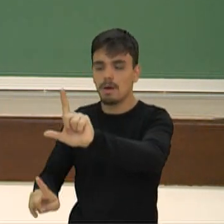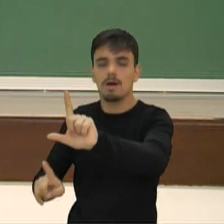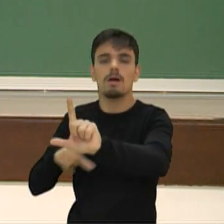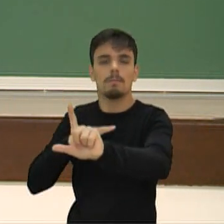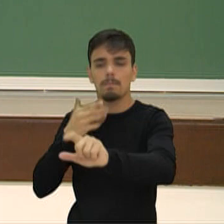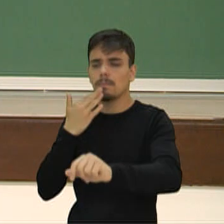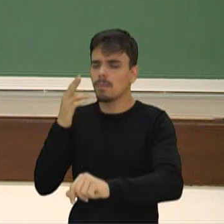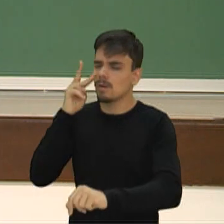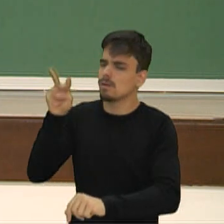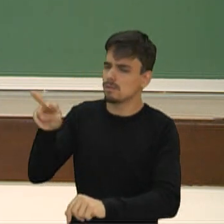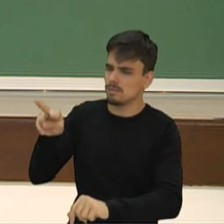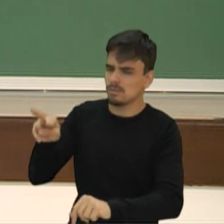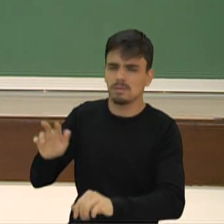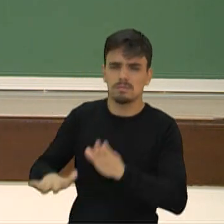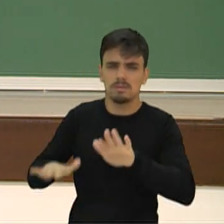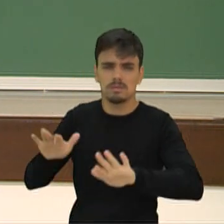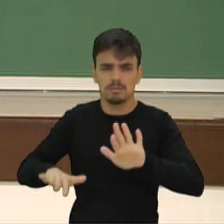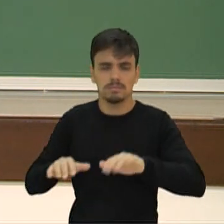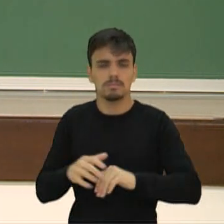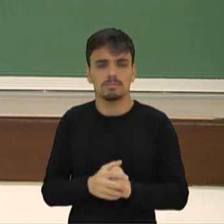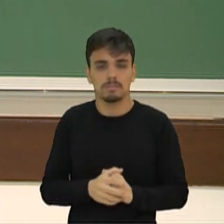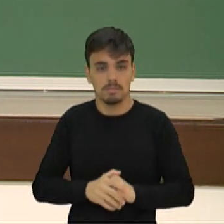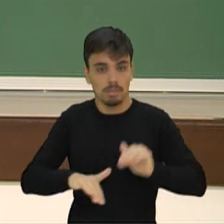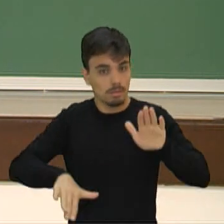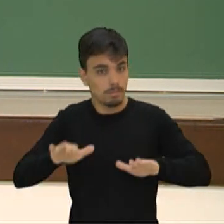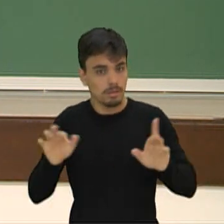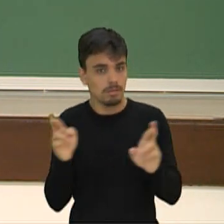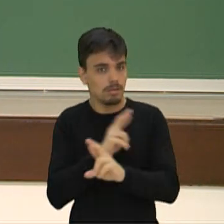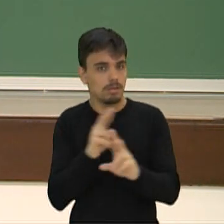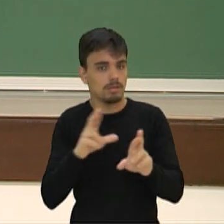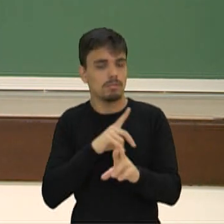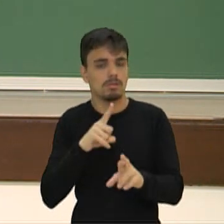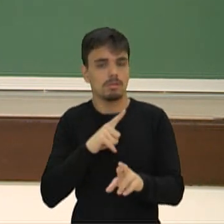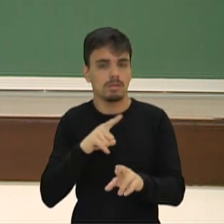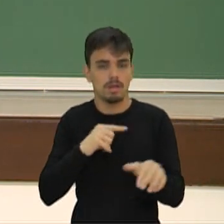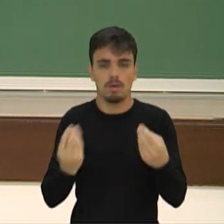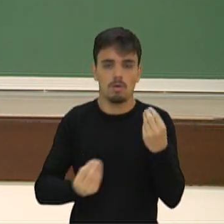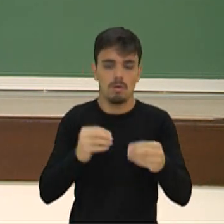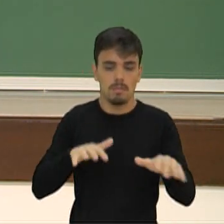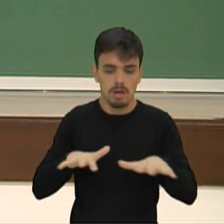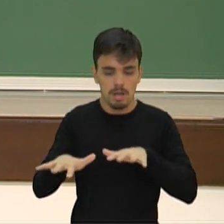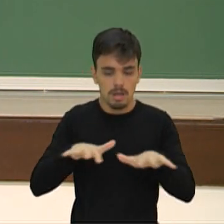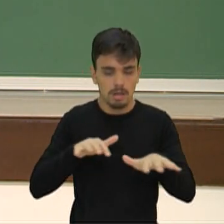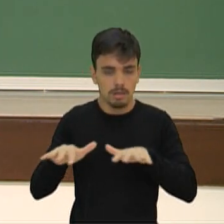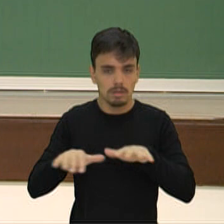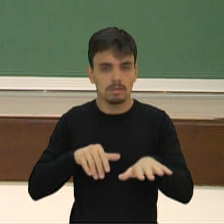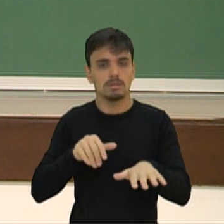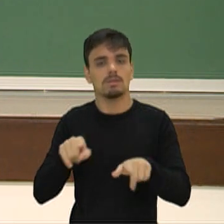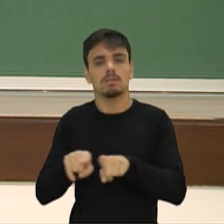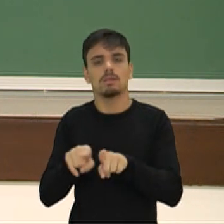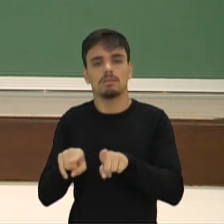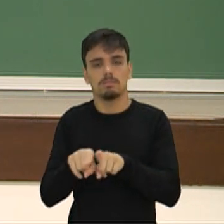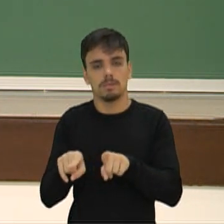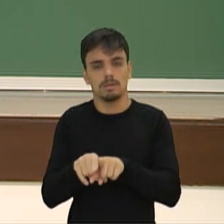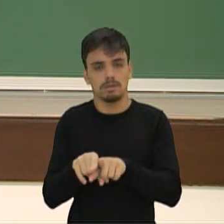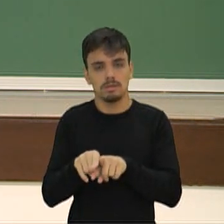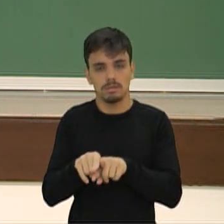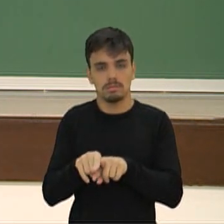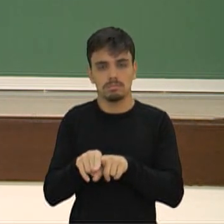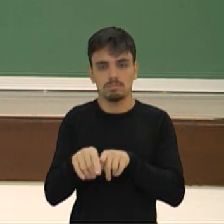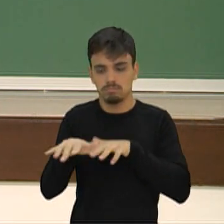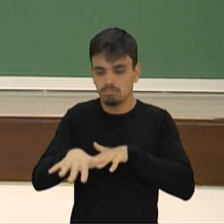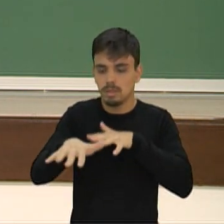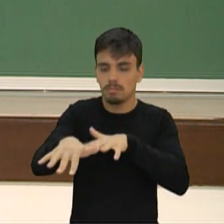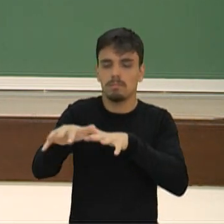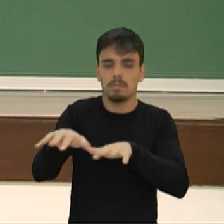vezes está muito em cima. Dependendo da relação que você vai ter do fluxo de trânsito, se você está ali à esquerda e você tem